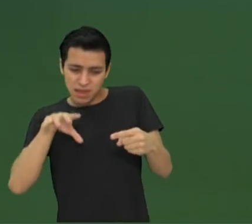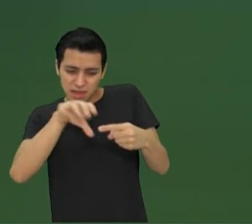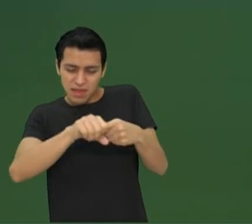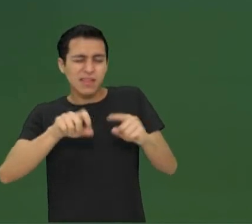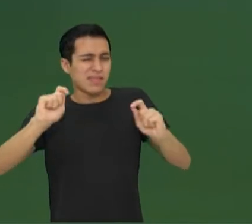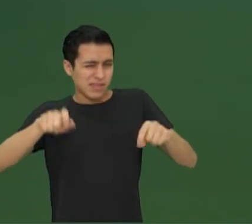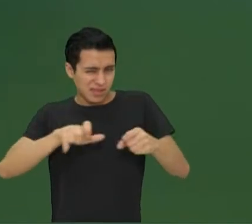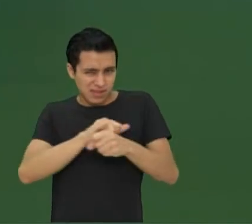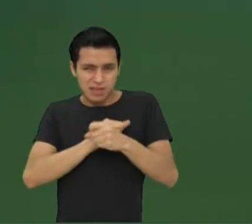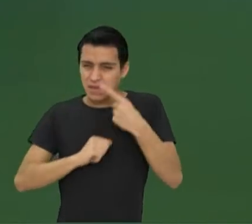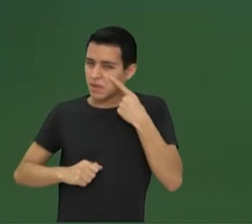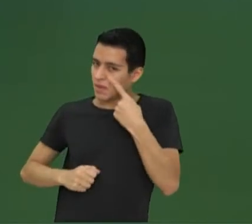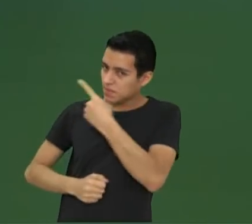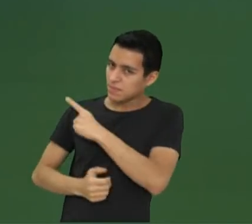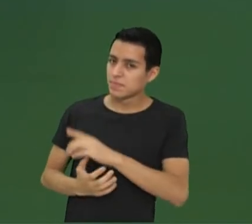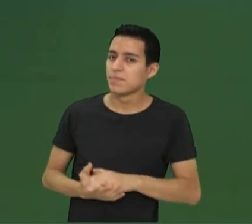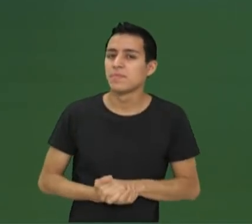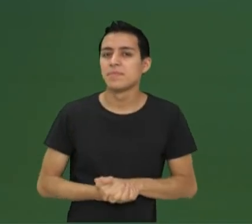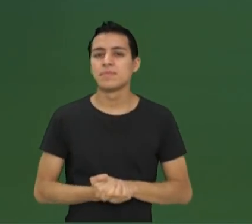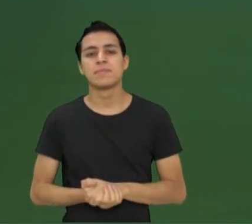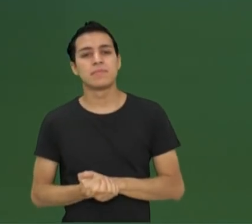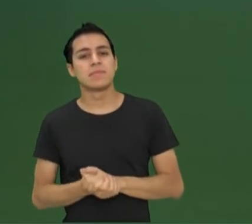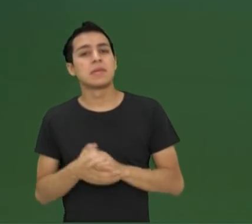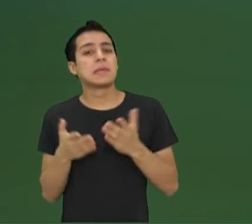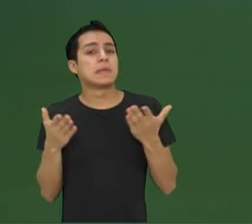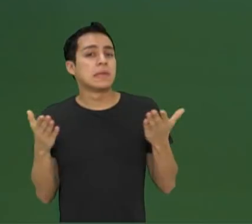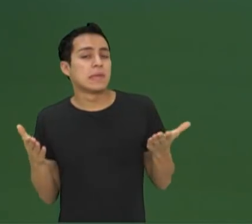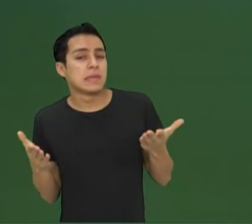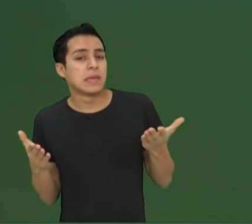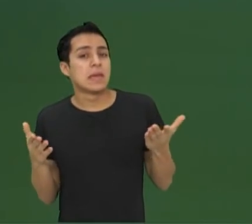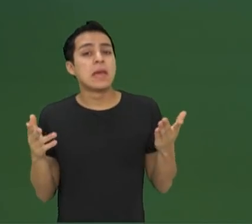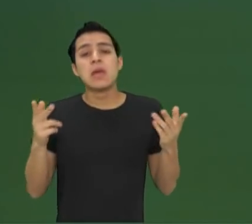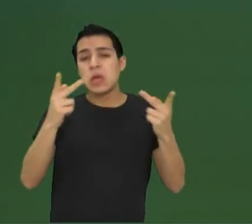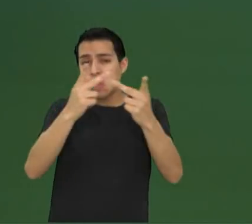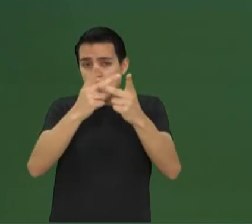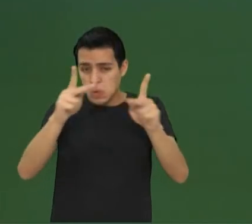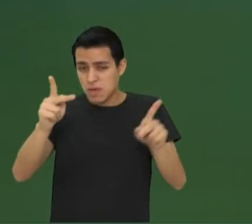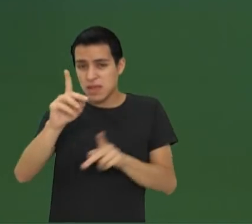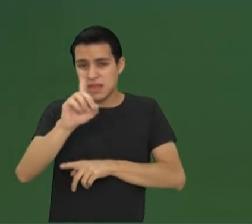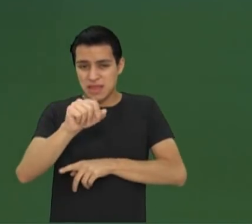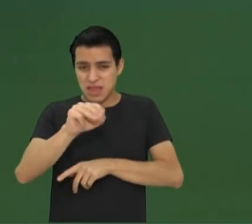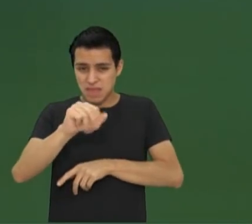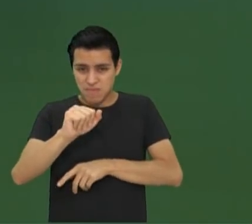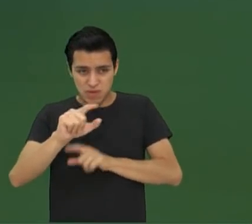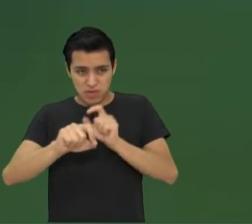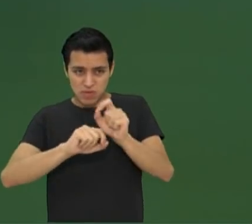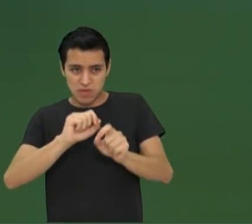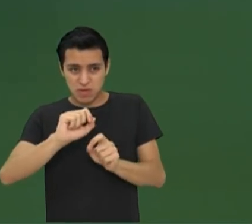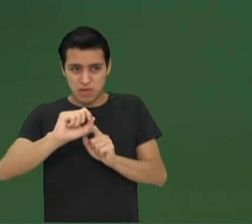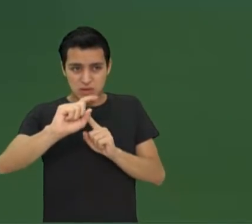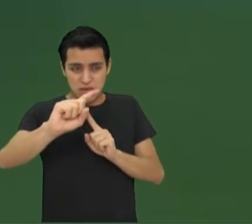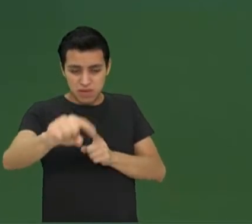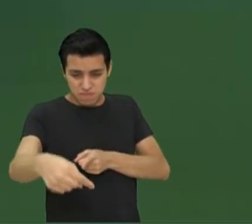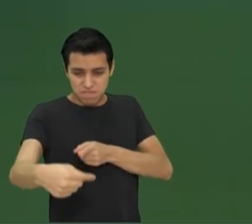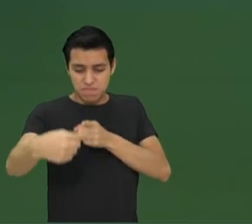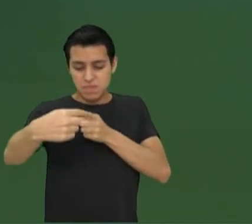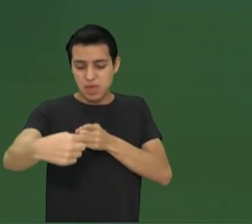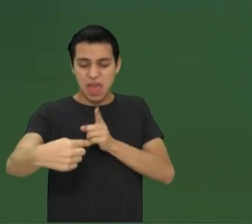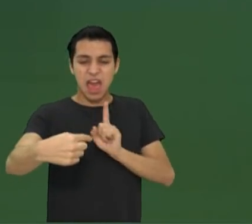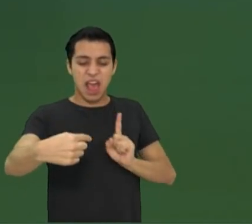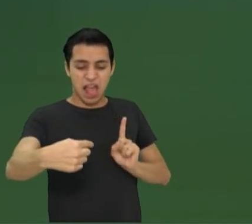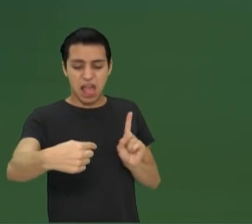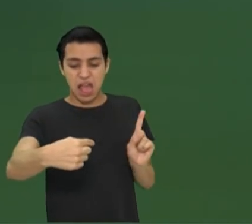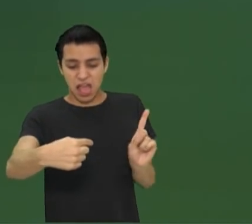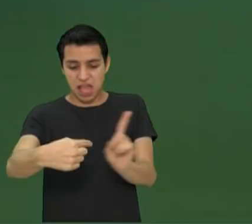uma das situações. Outra questão, sua dama na frente do rei. Também é uma opção. Então,